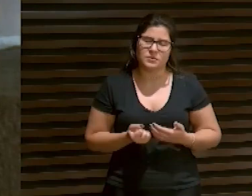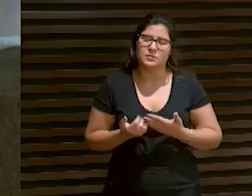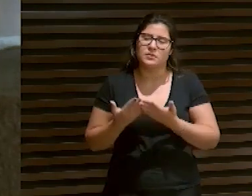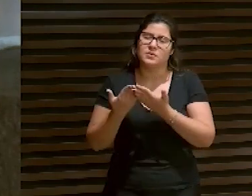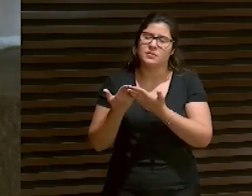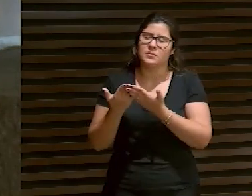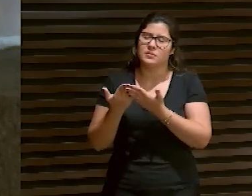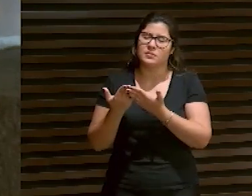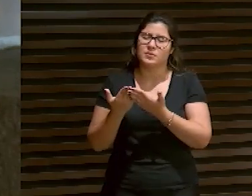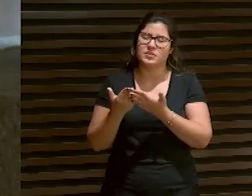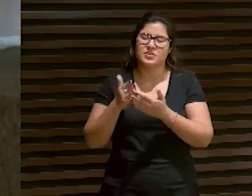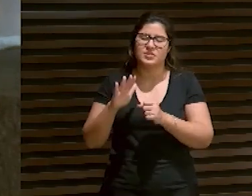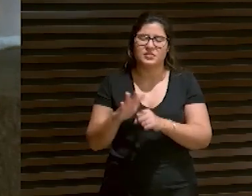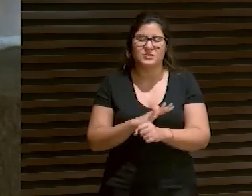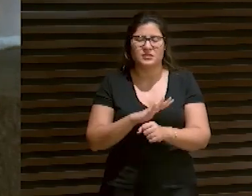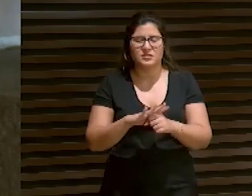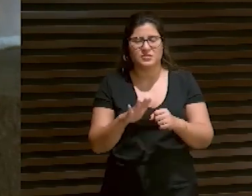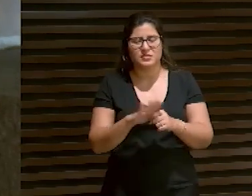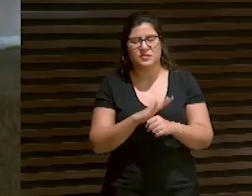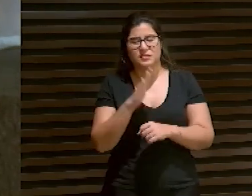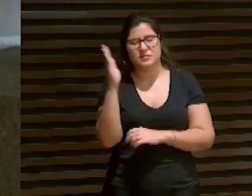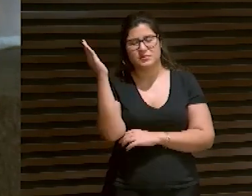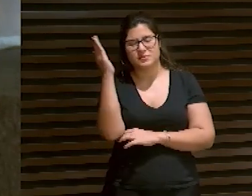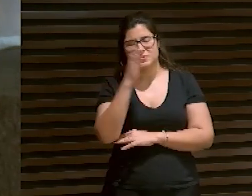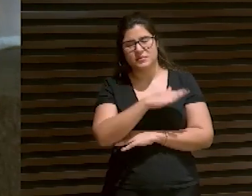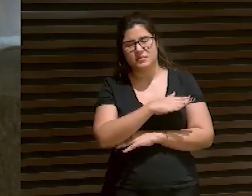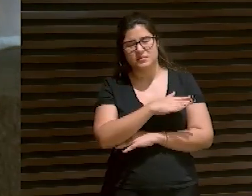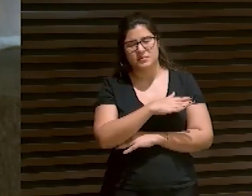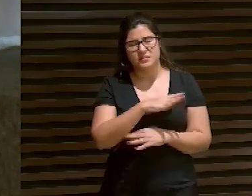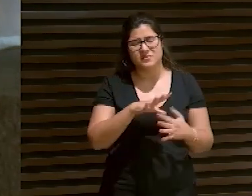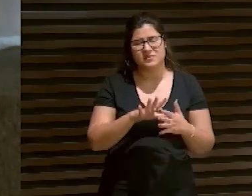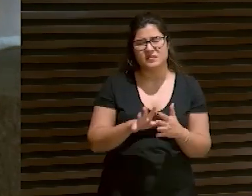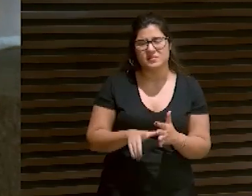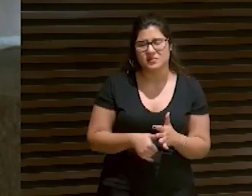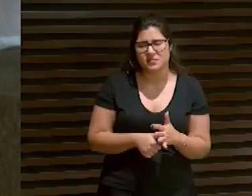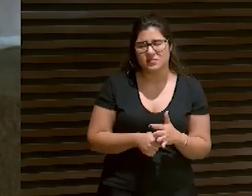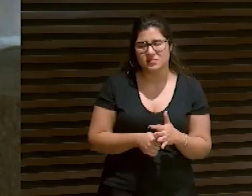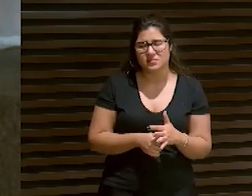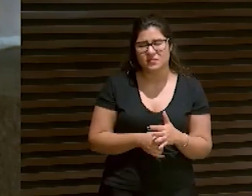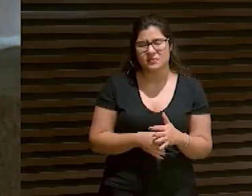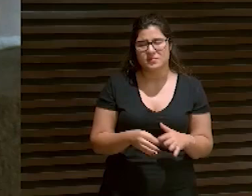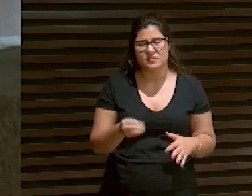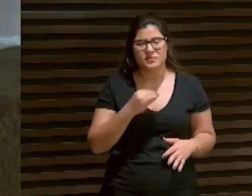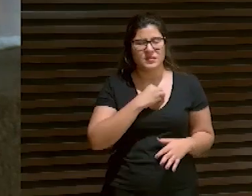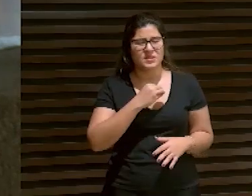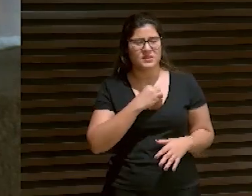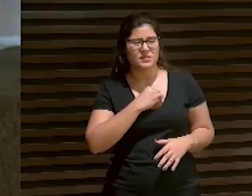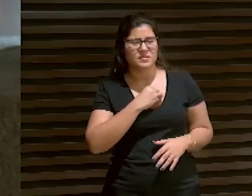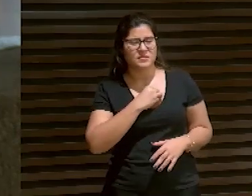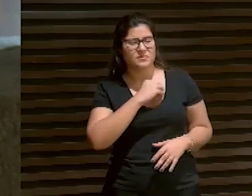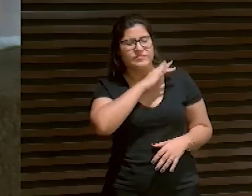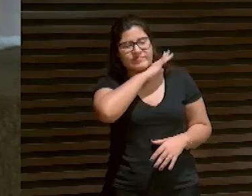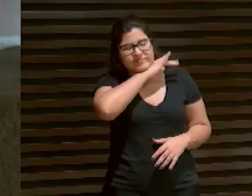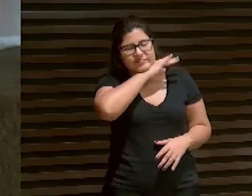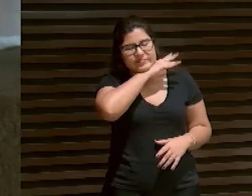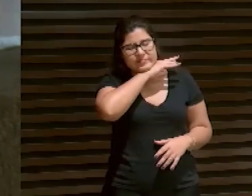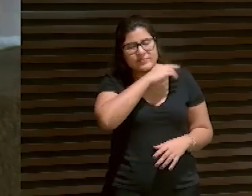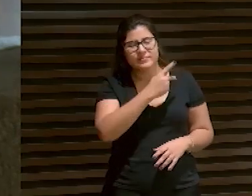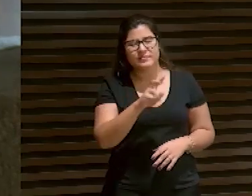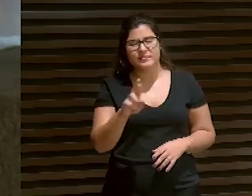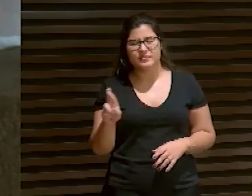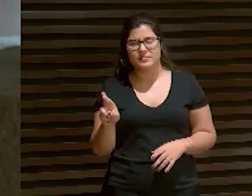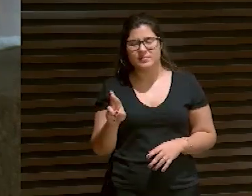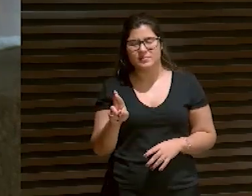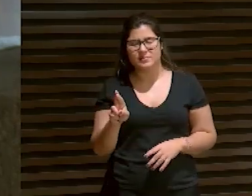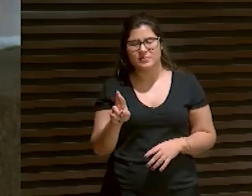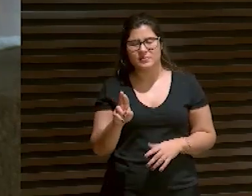de corrupções, lotado, cheio de impurezas, lotado e cheio de coisas